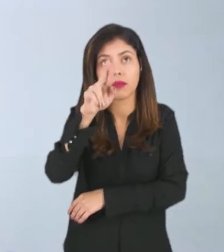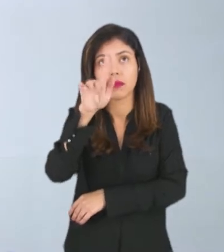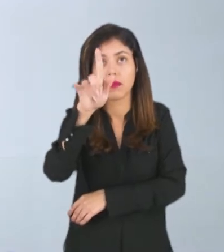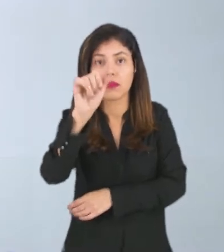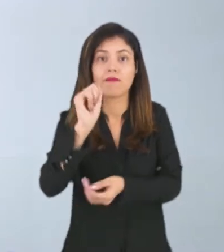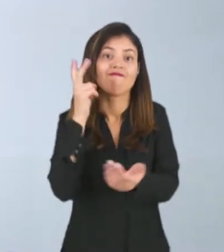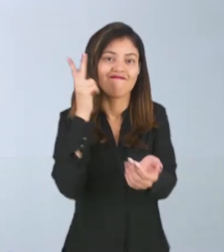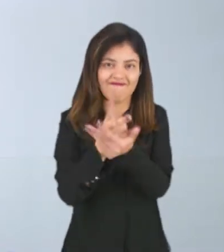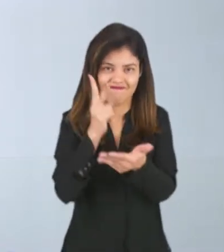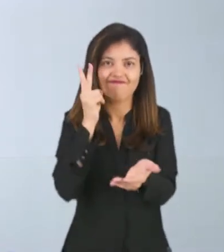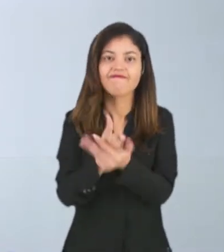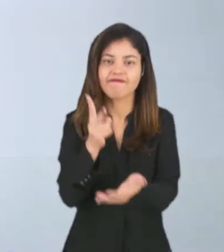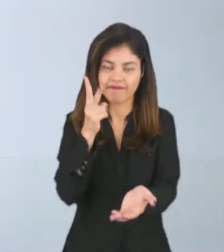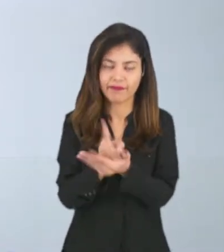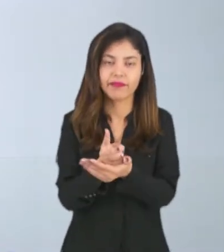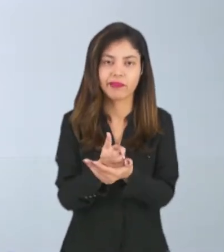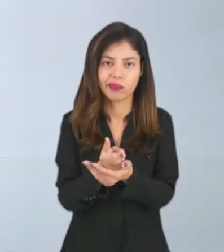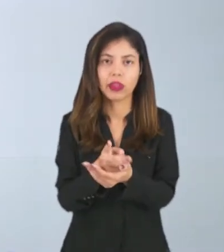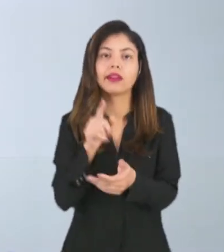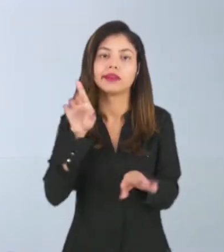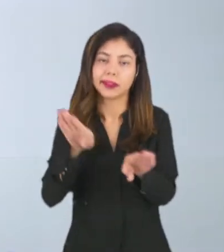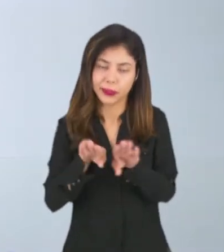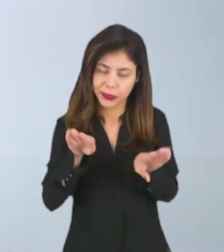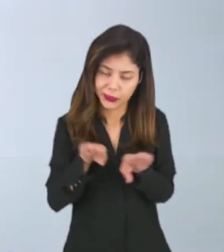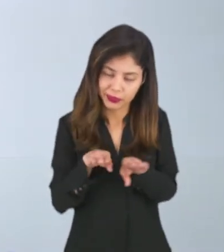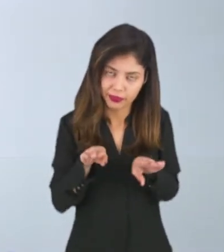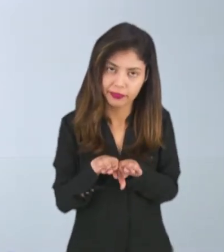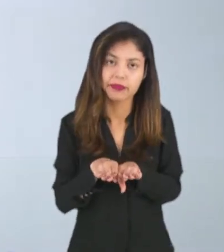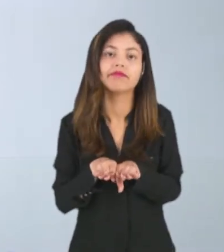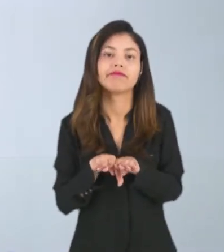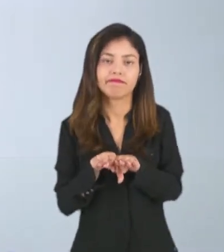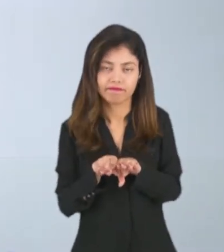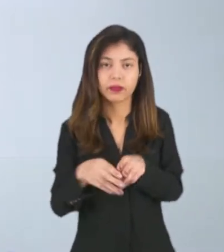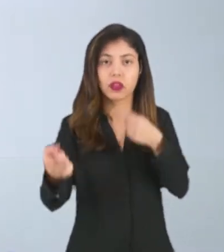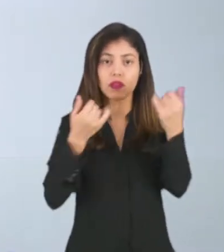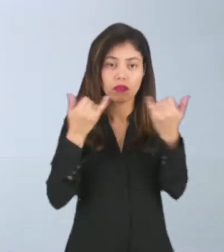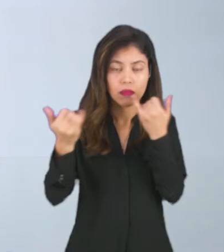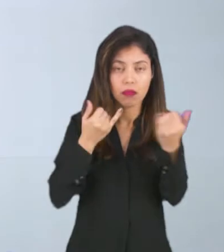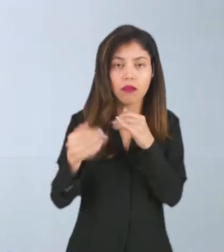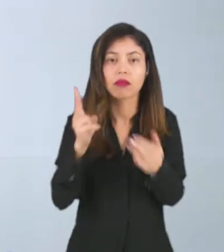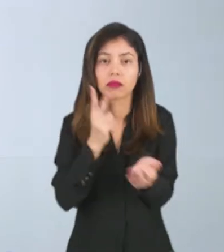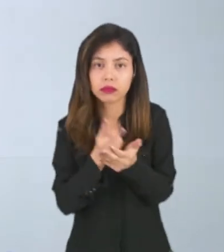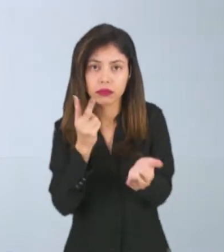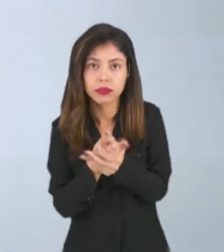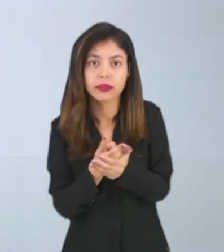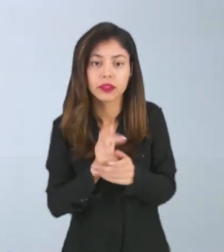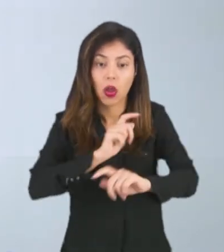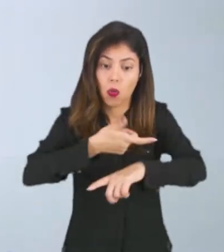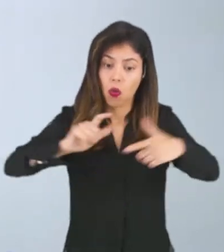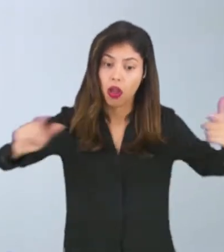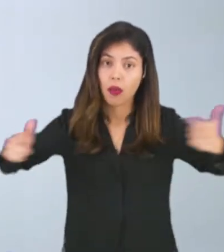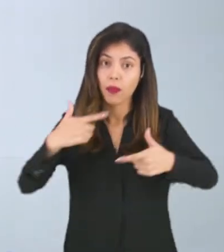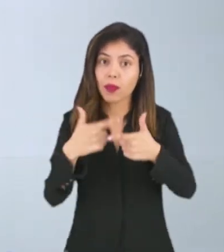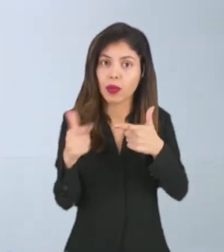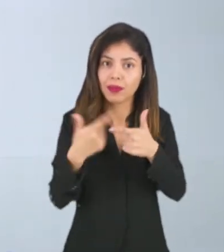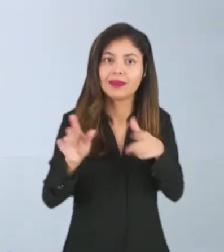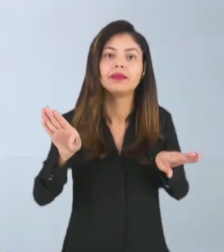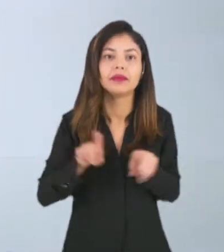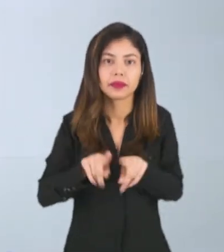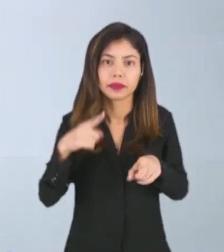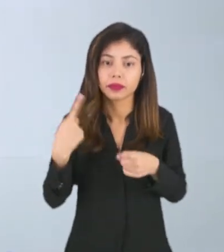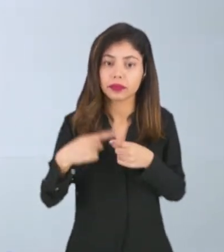está sempre no meio midiático, sendo divulgada, e ela tem uma ampla ocorrência, principalmente